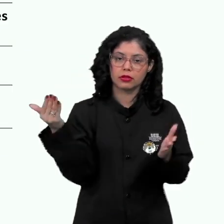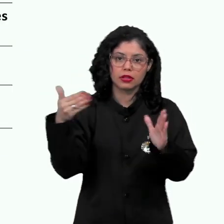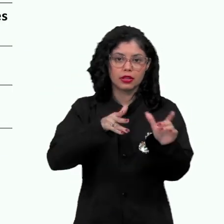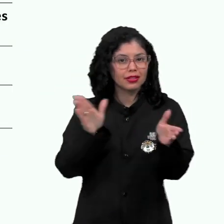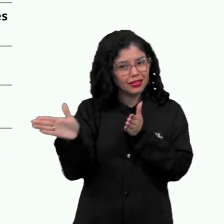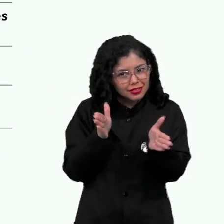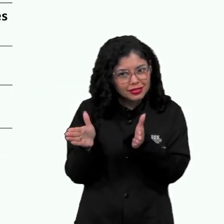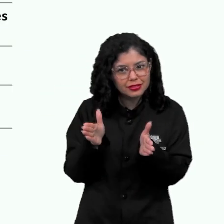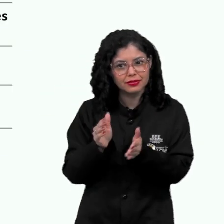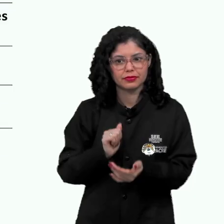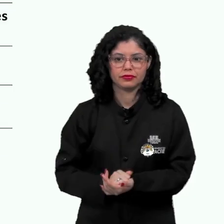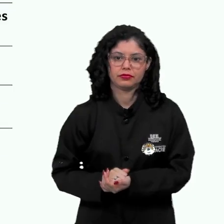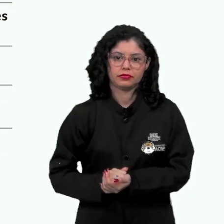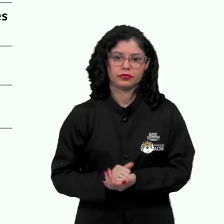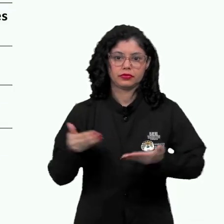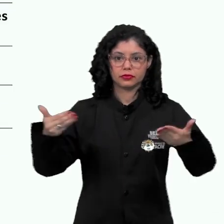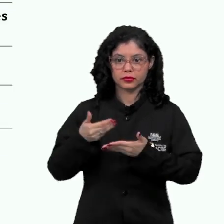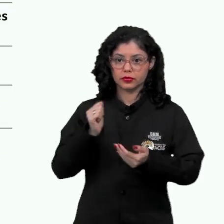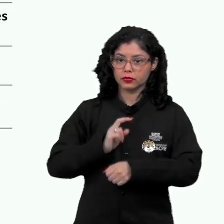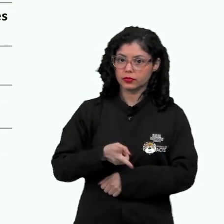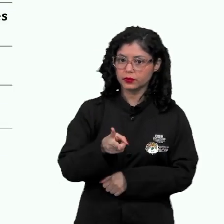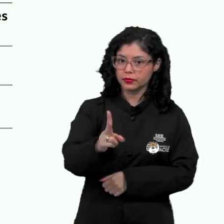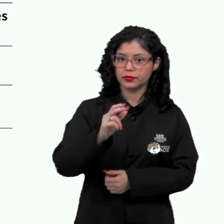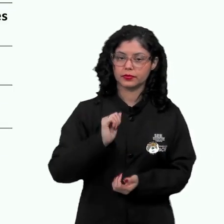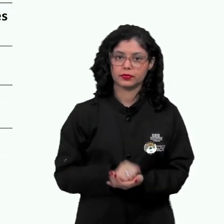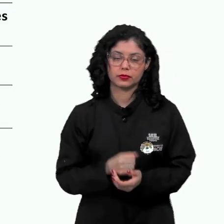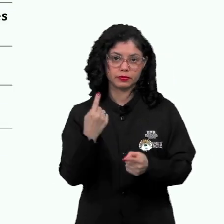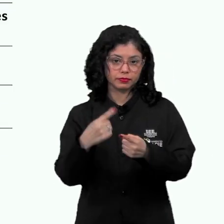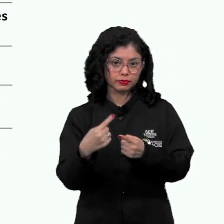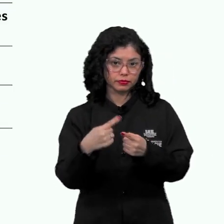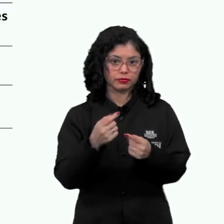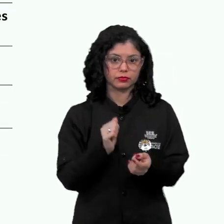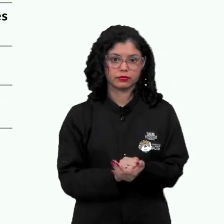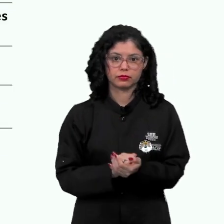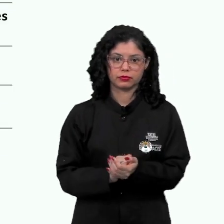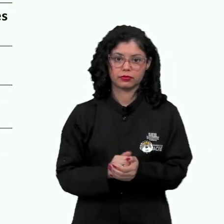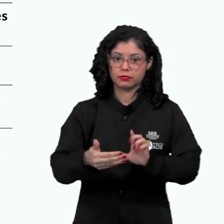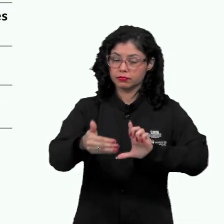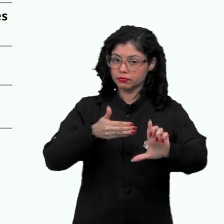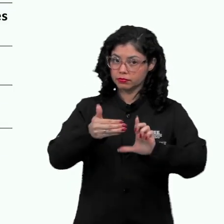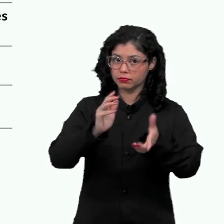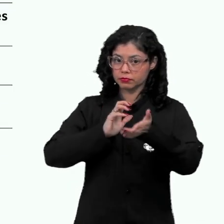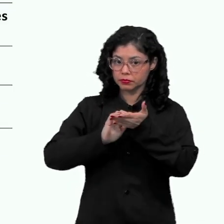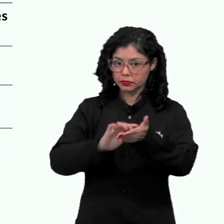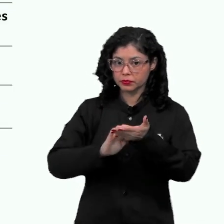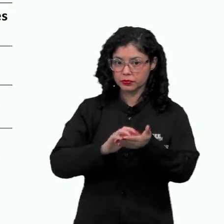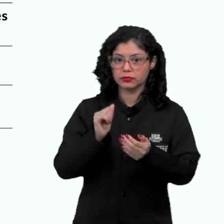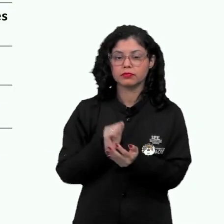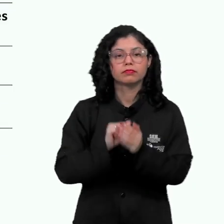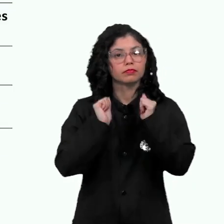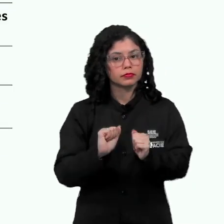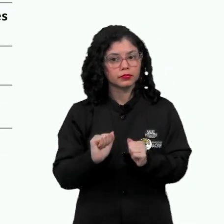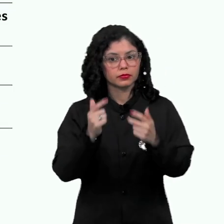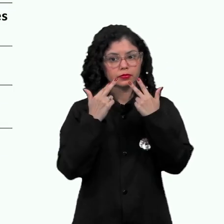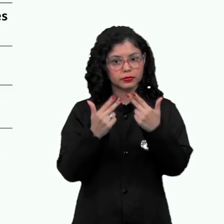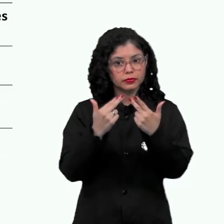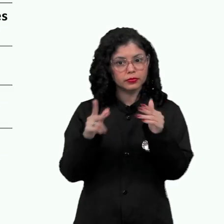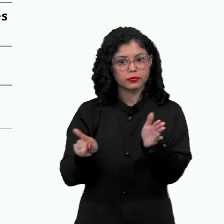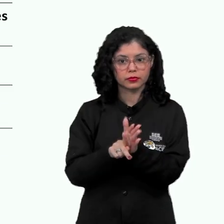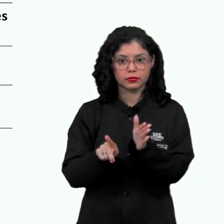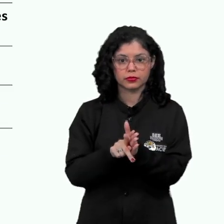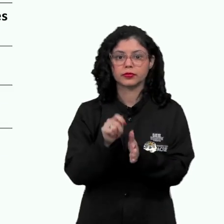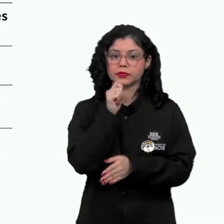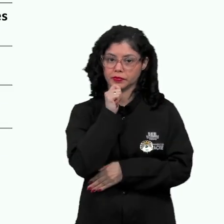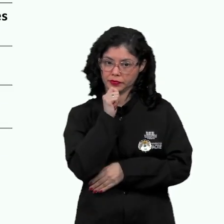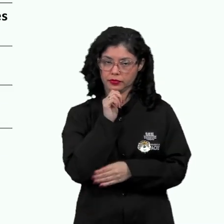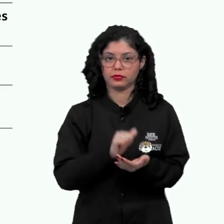acessível. Uma atualização constante, porque as plataformas digitais ela permite que você possa